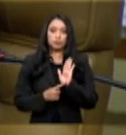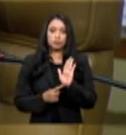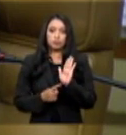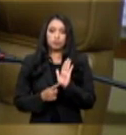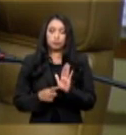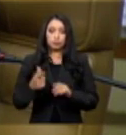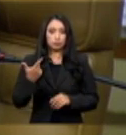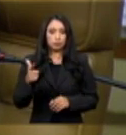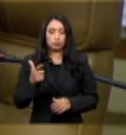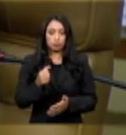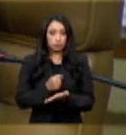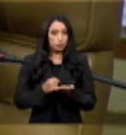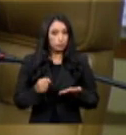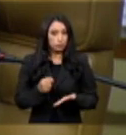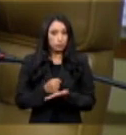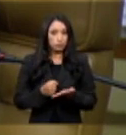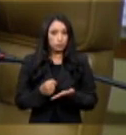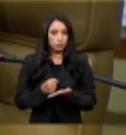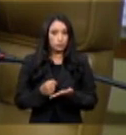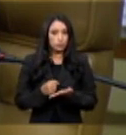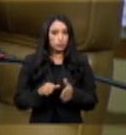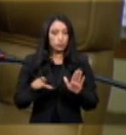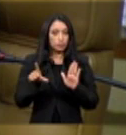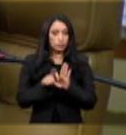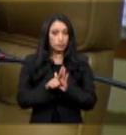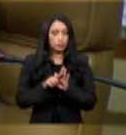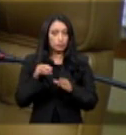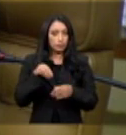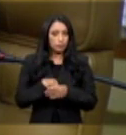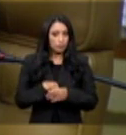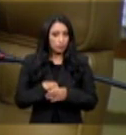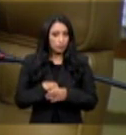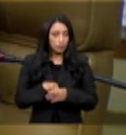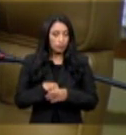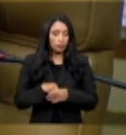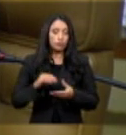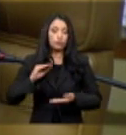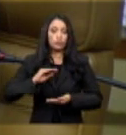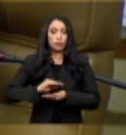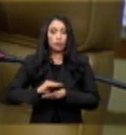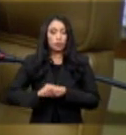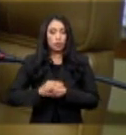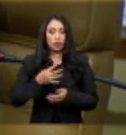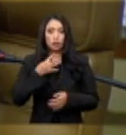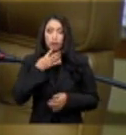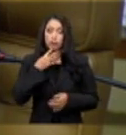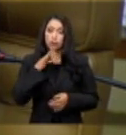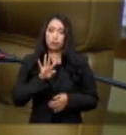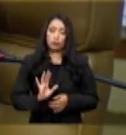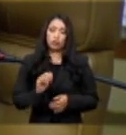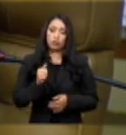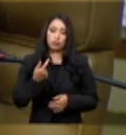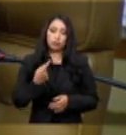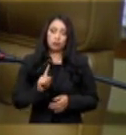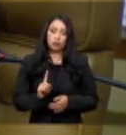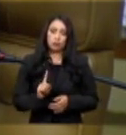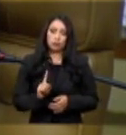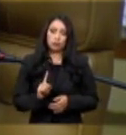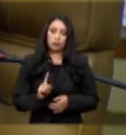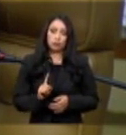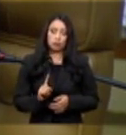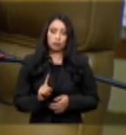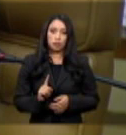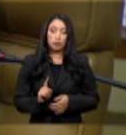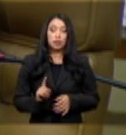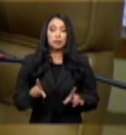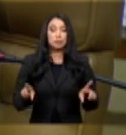mas não há fundamentação do que é alegado, o Supremo Tribunal não conhece da ação e cito aqui. É certo